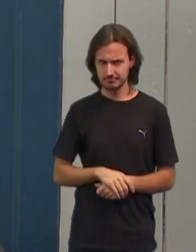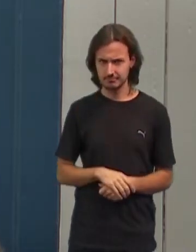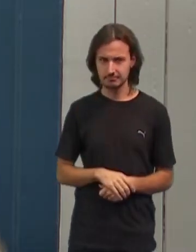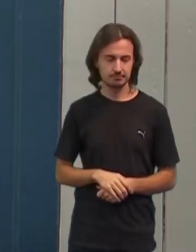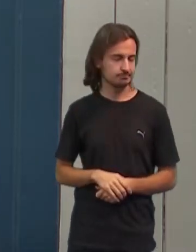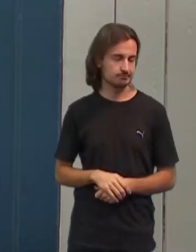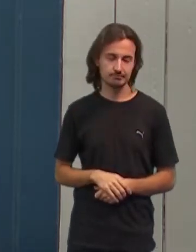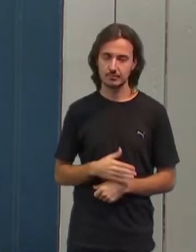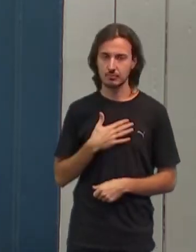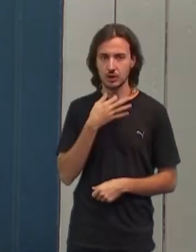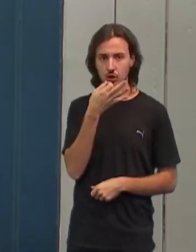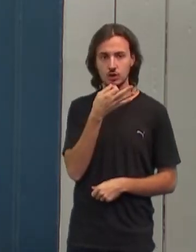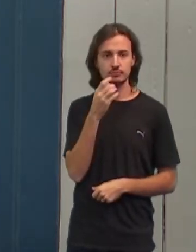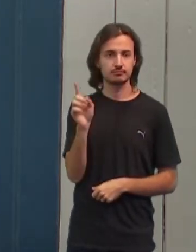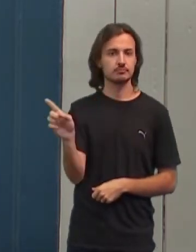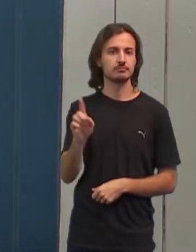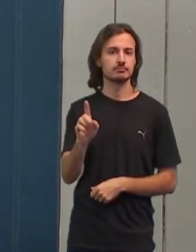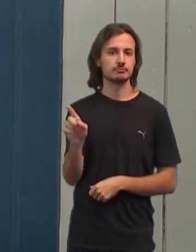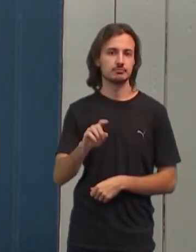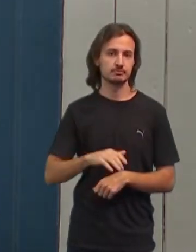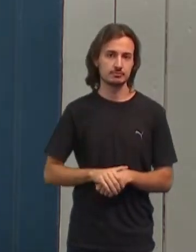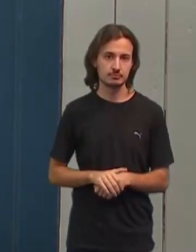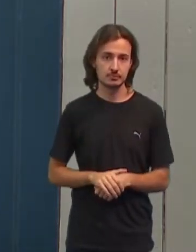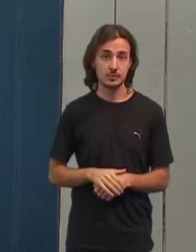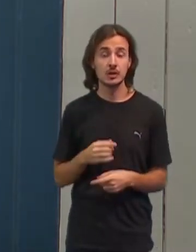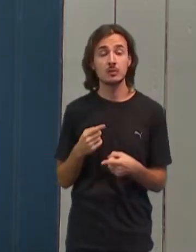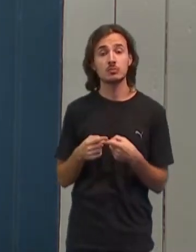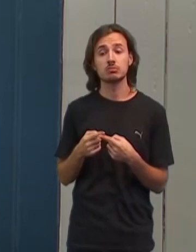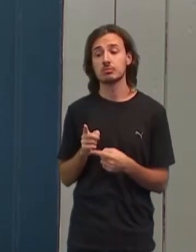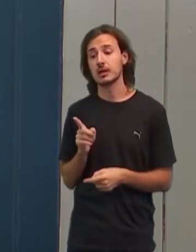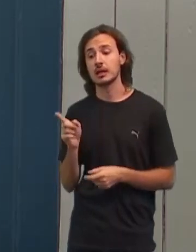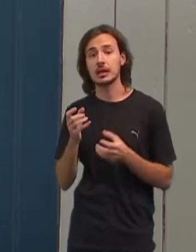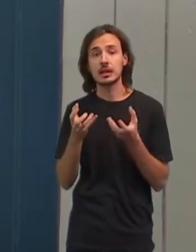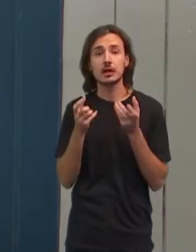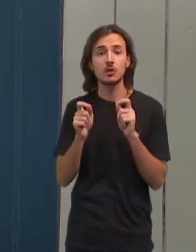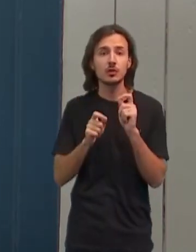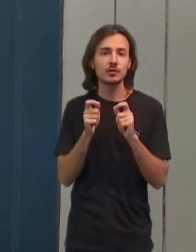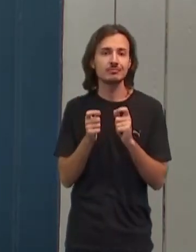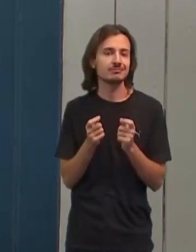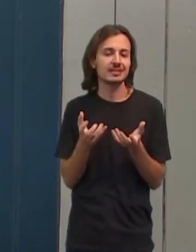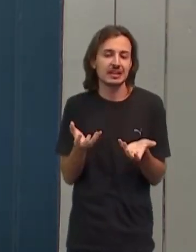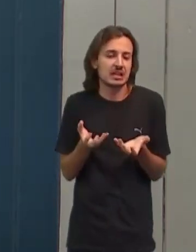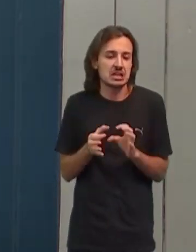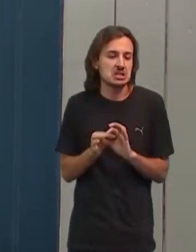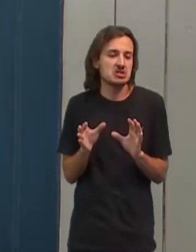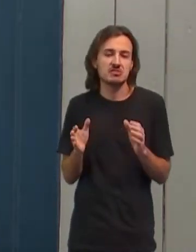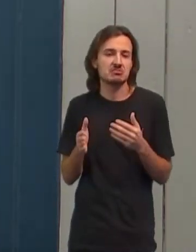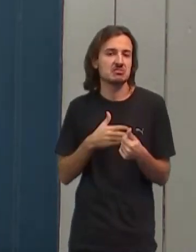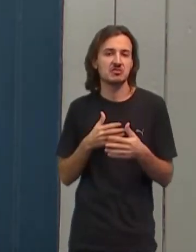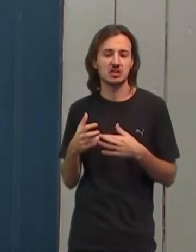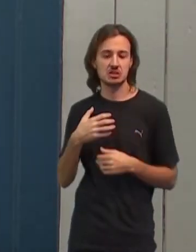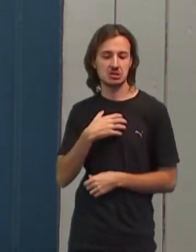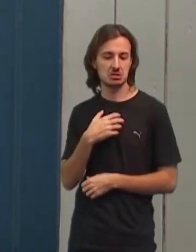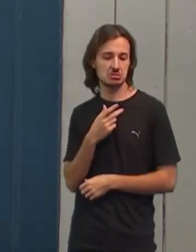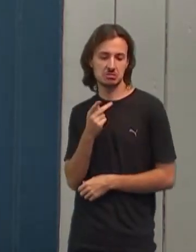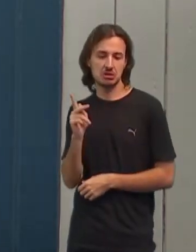nisso. Mas é por causa disso, porque ela quer fazer o que ela quer e não quer trazer as informações. E vem mais uma aí.